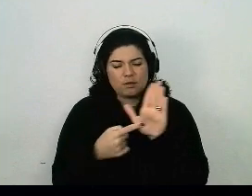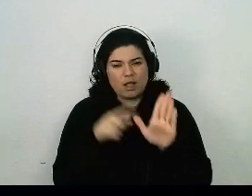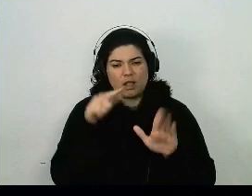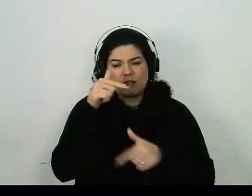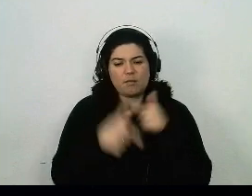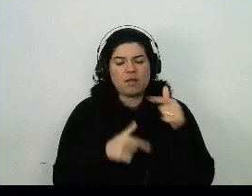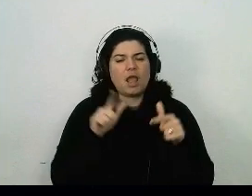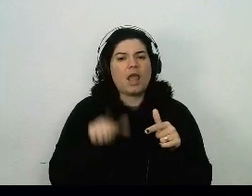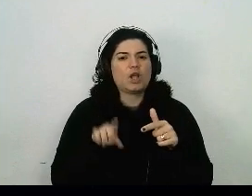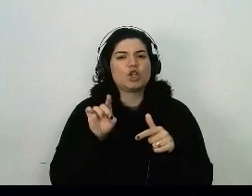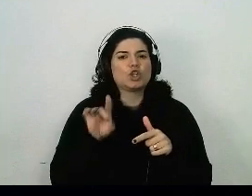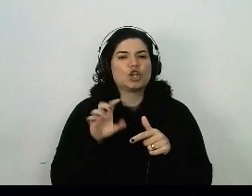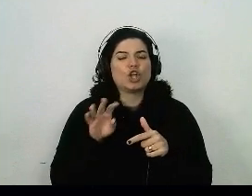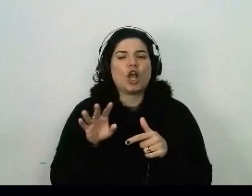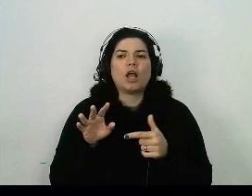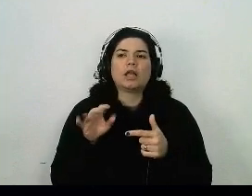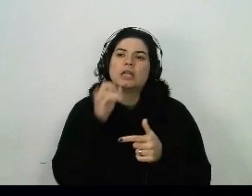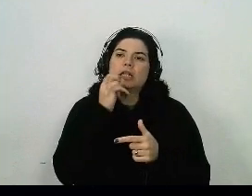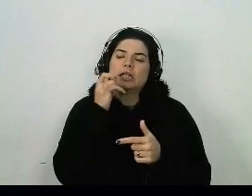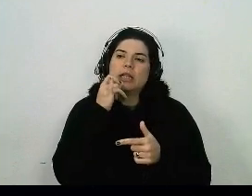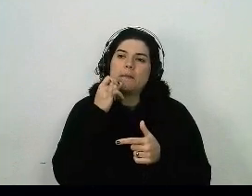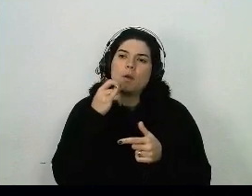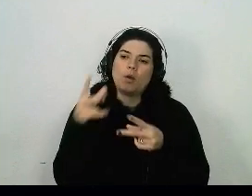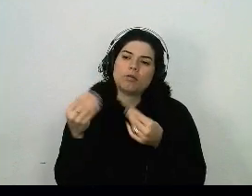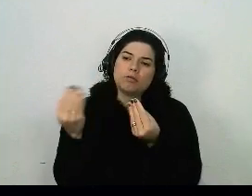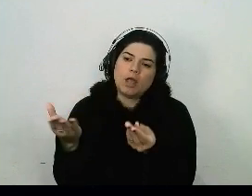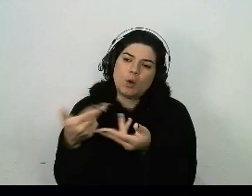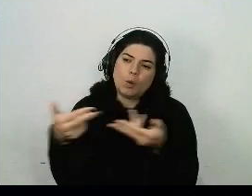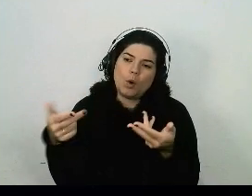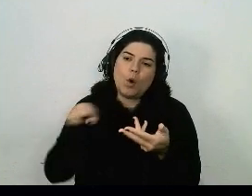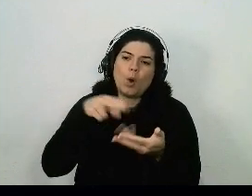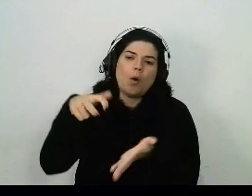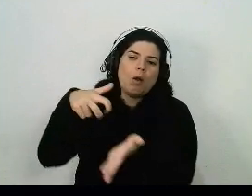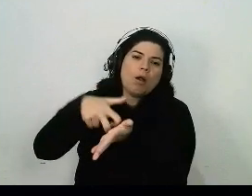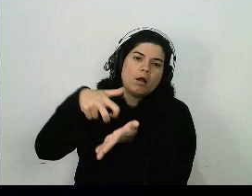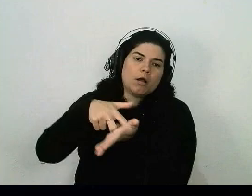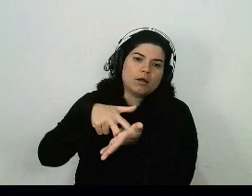mecanismo de recompensa e punição por conta de um gestor